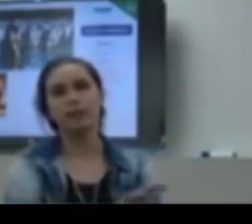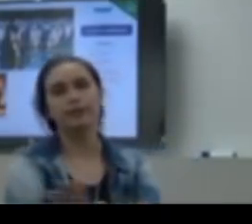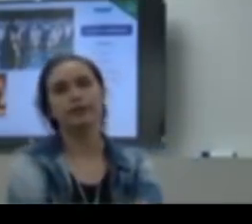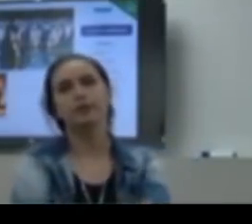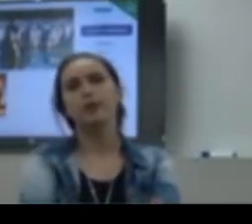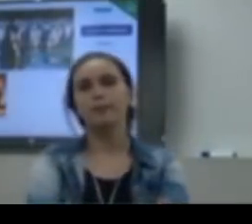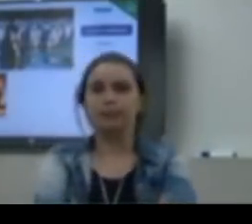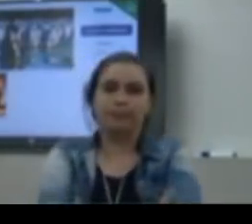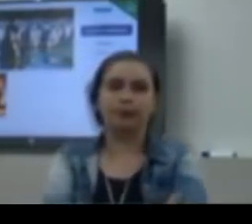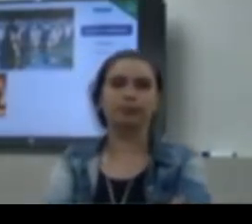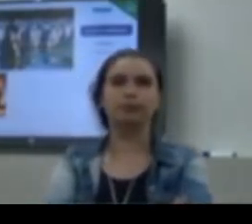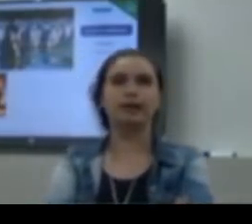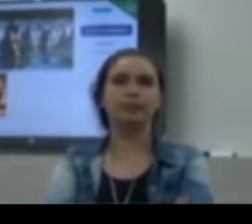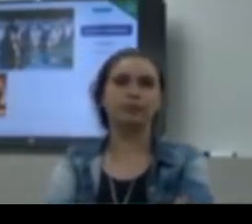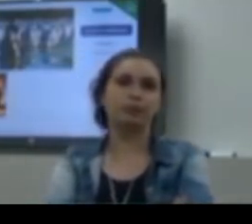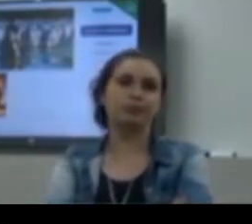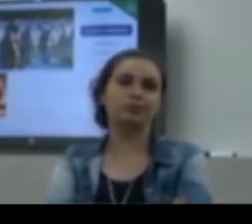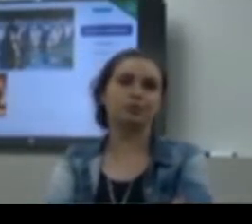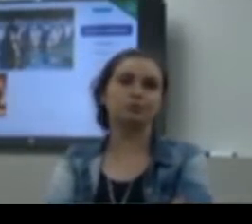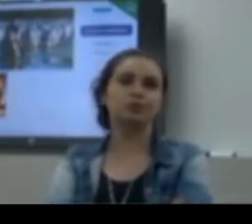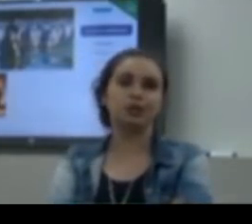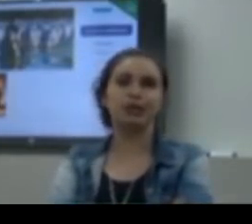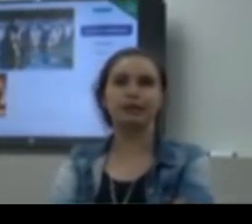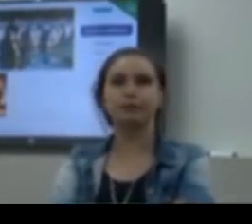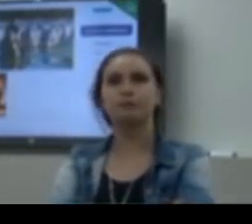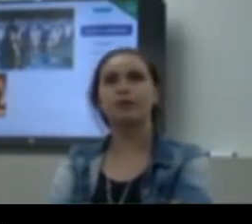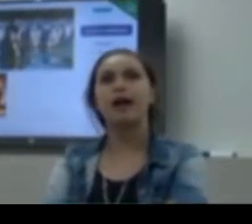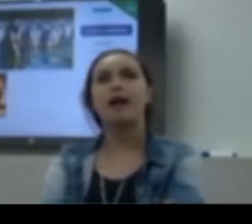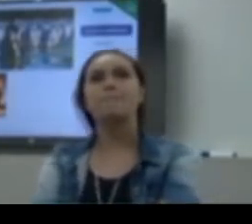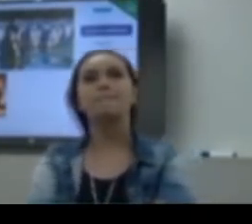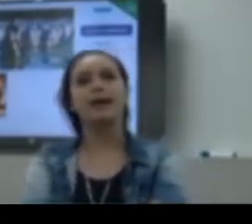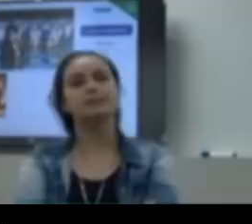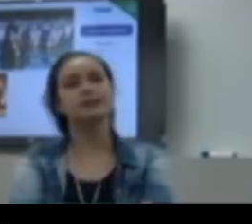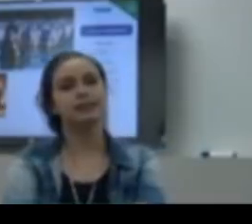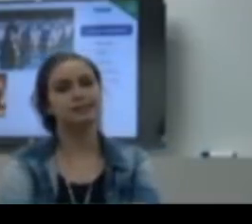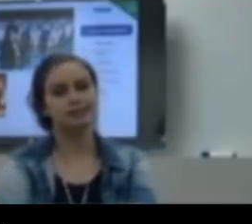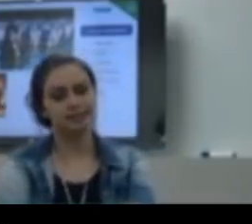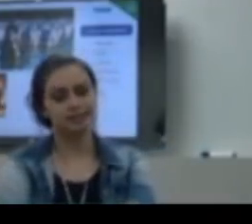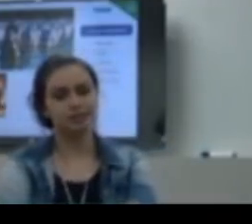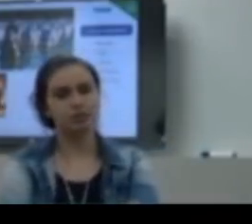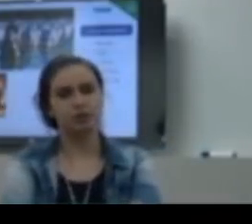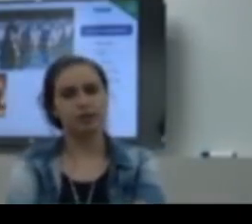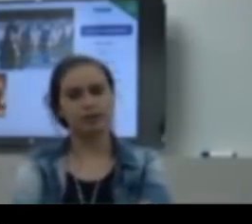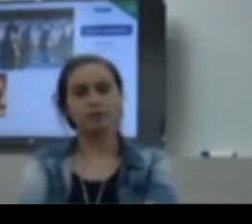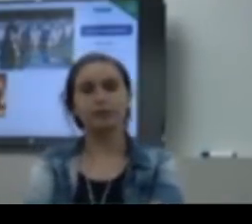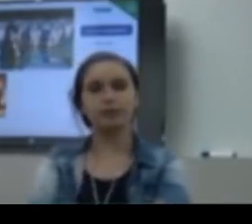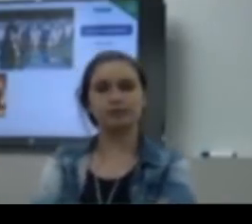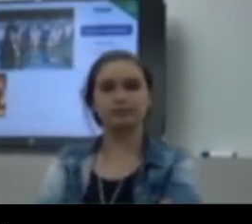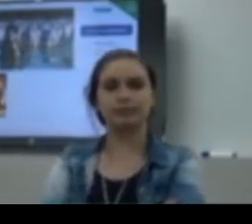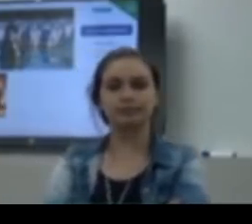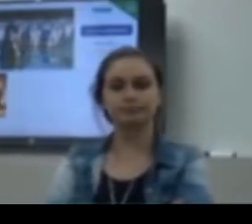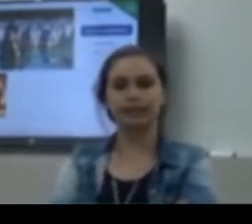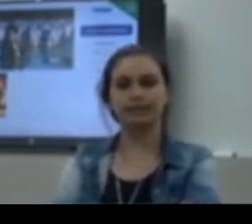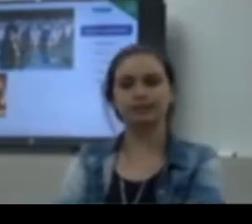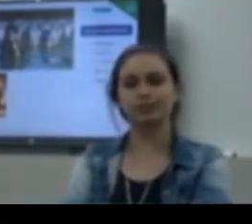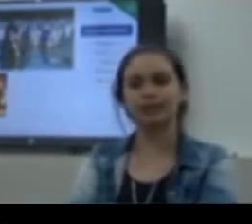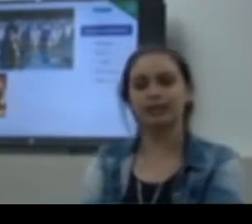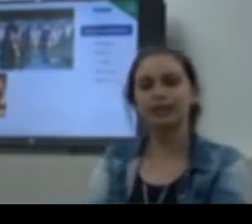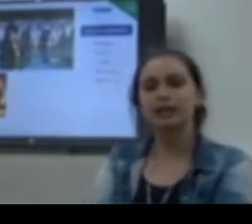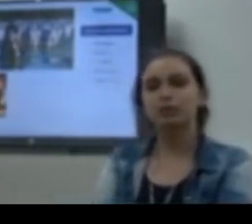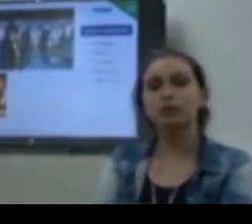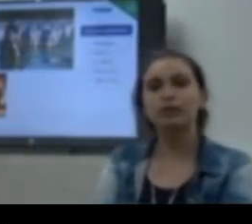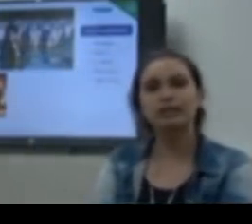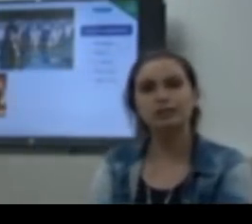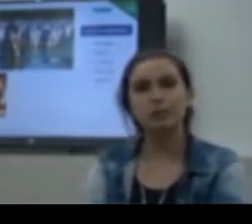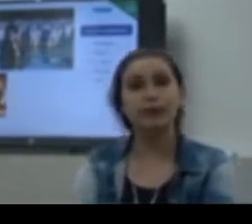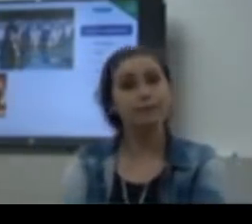levando o rebanho para algum lugar, provavelmente, onde não esteja alagado. Pesca, né, nessa região é muito famosa também, tá? Então a gente